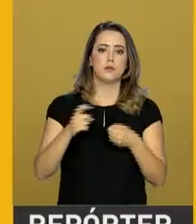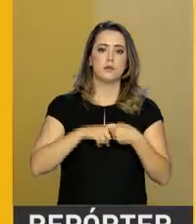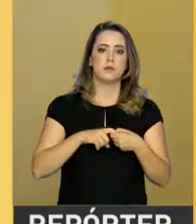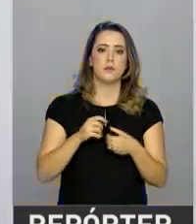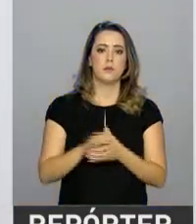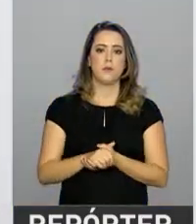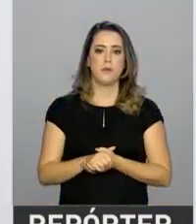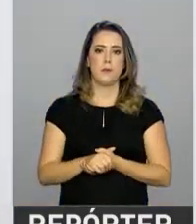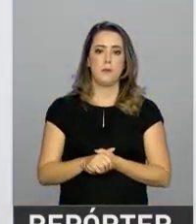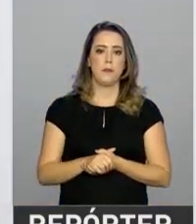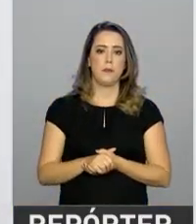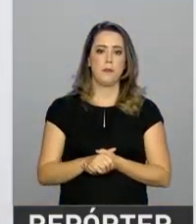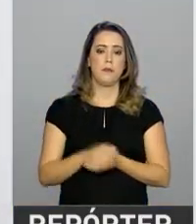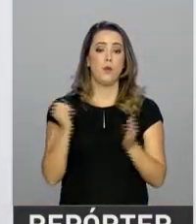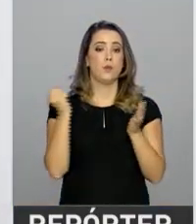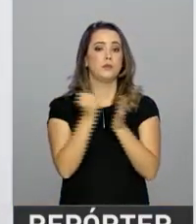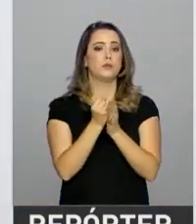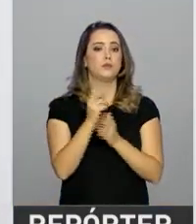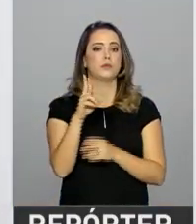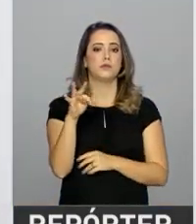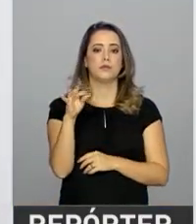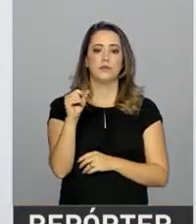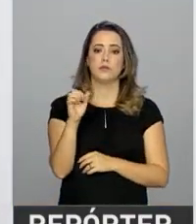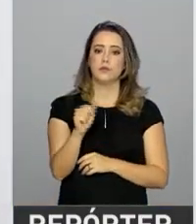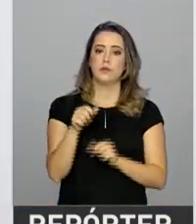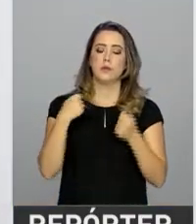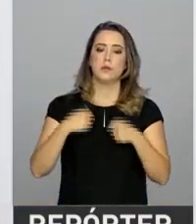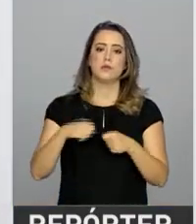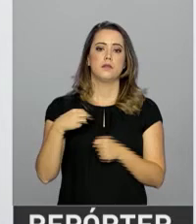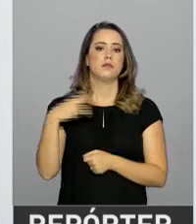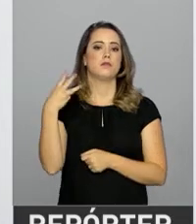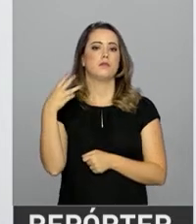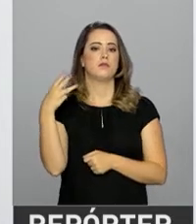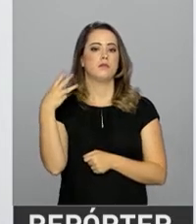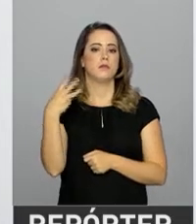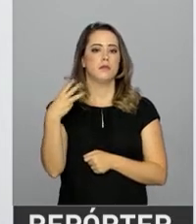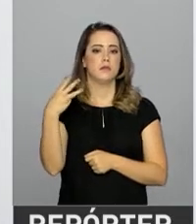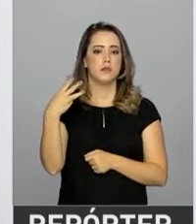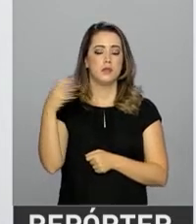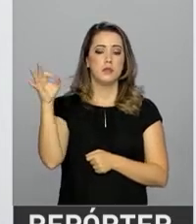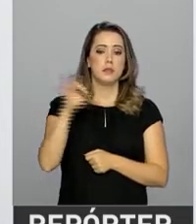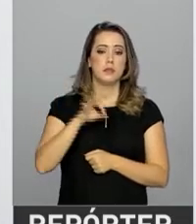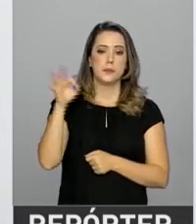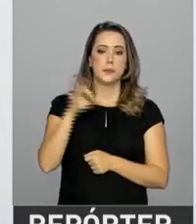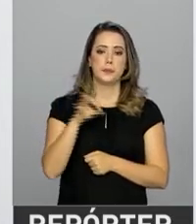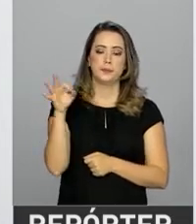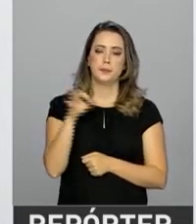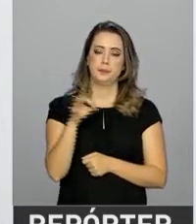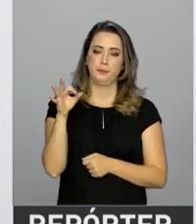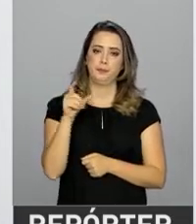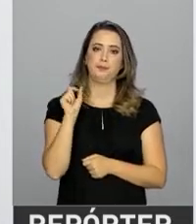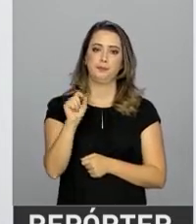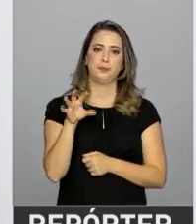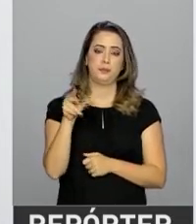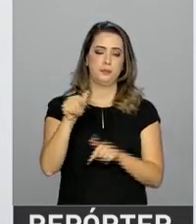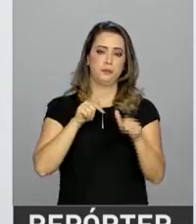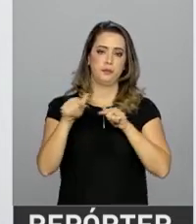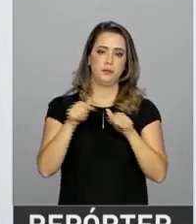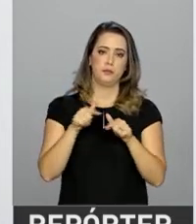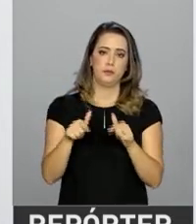para receber o selo resgata os empresários precisam ter no quadro de trabalhadores pelo menos 3%